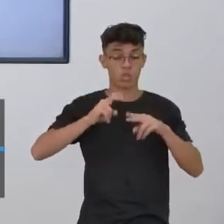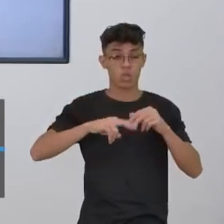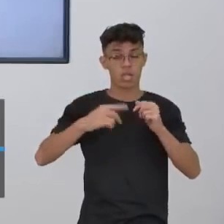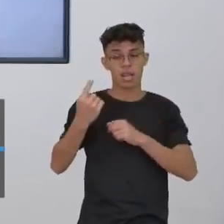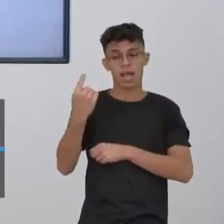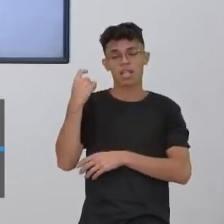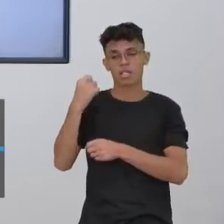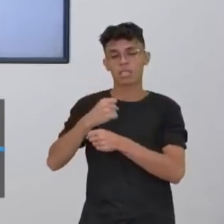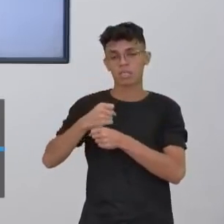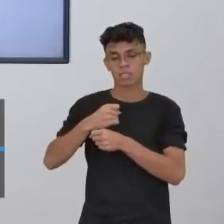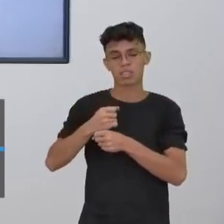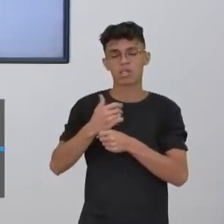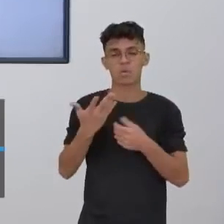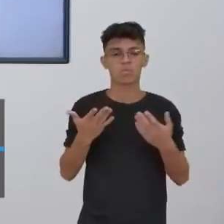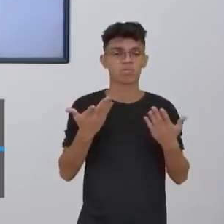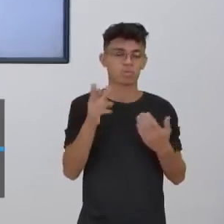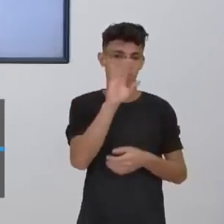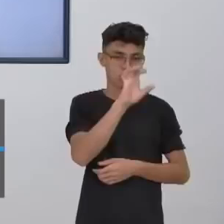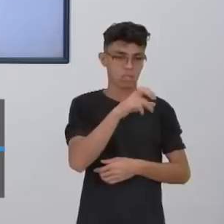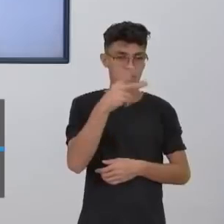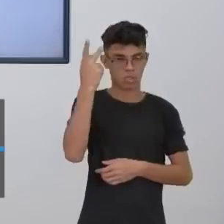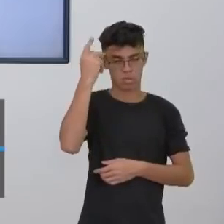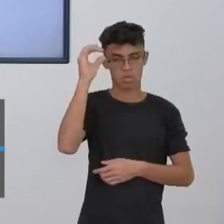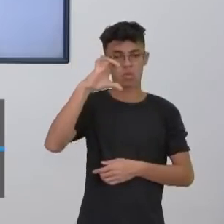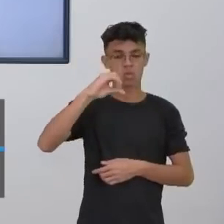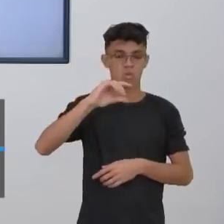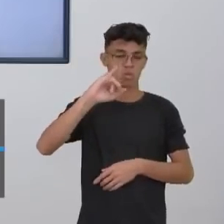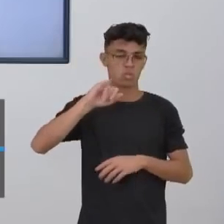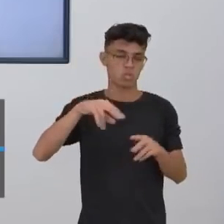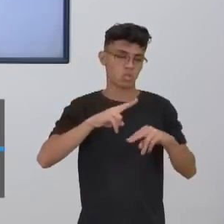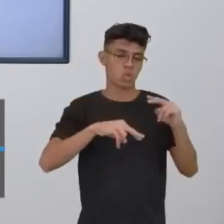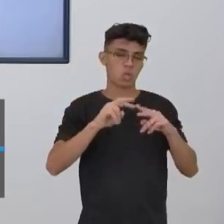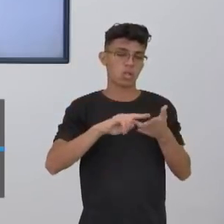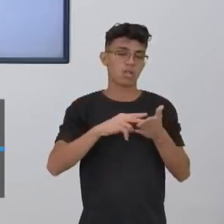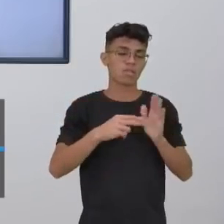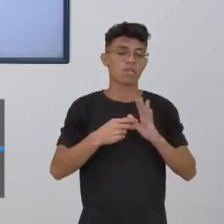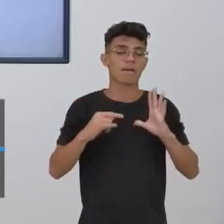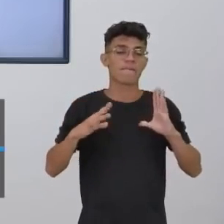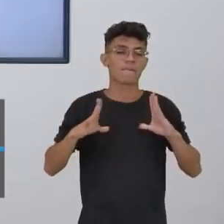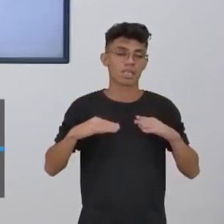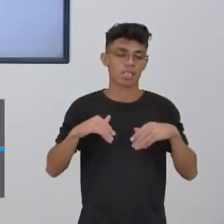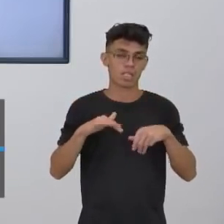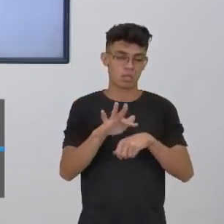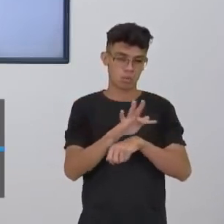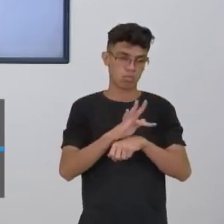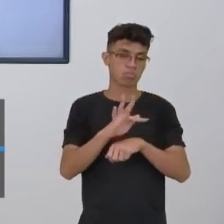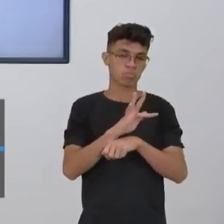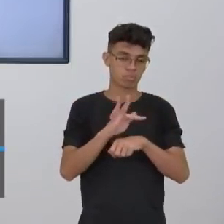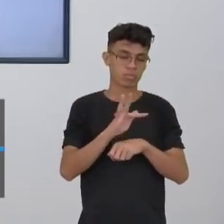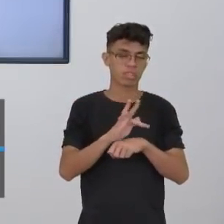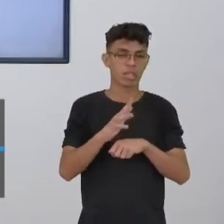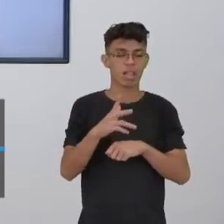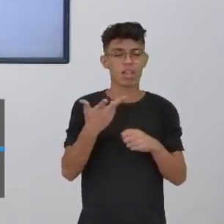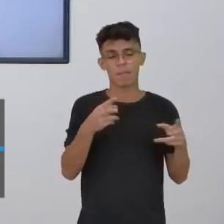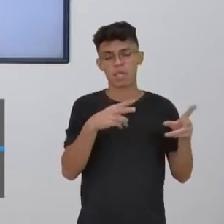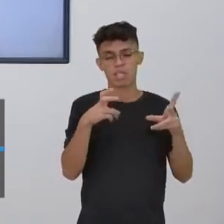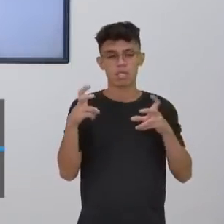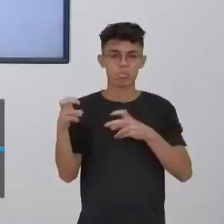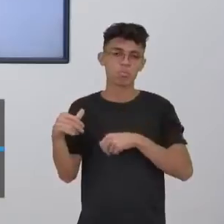ano. Por isso que aqui no estado de São Paulo, 9 de julho é feriado. E a gente consegue ver muitas